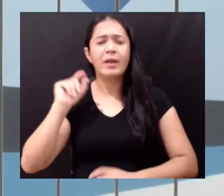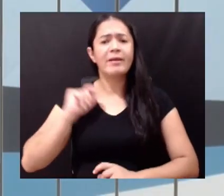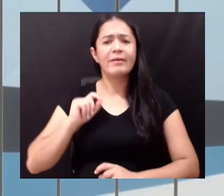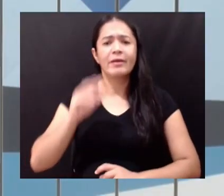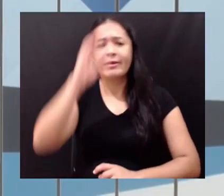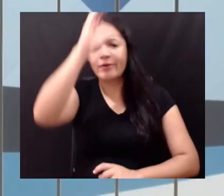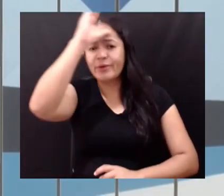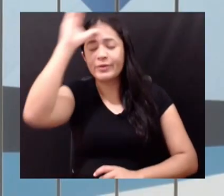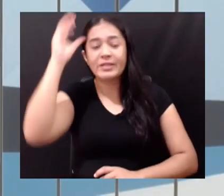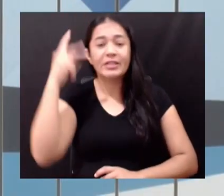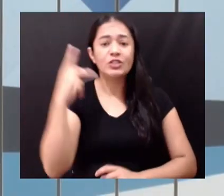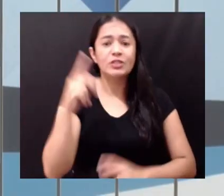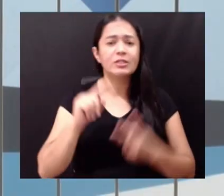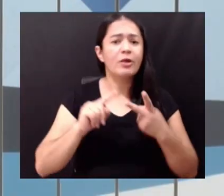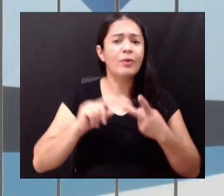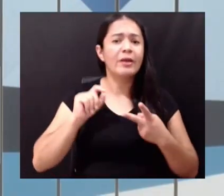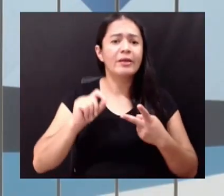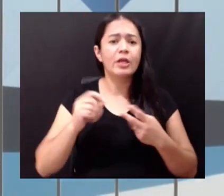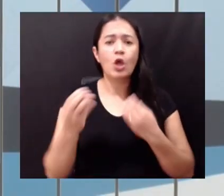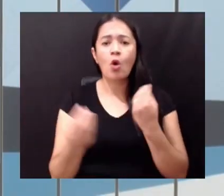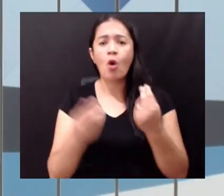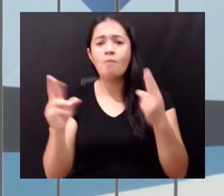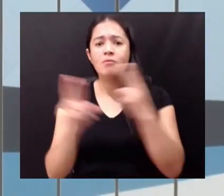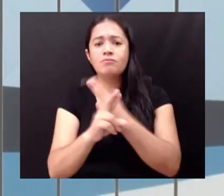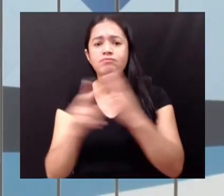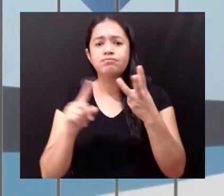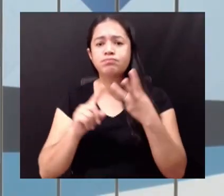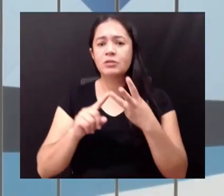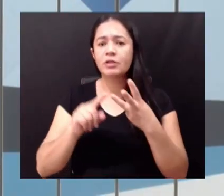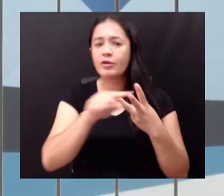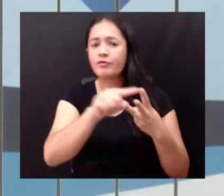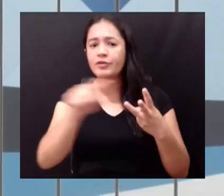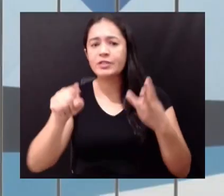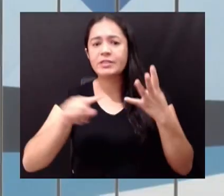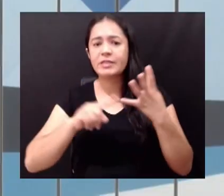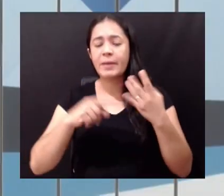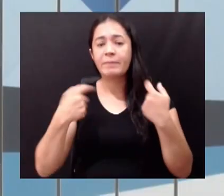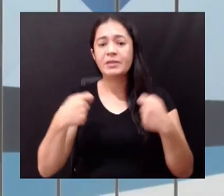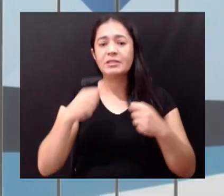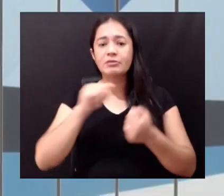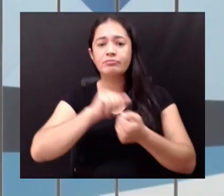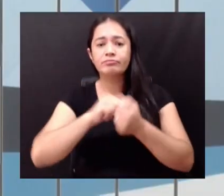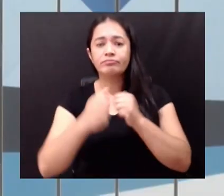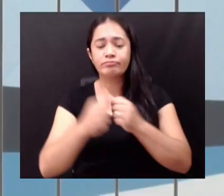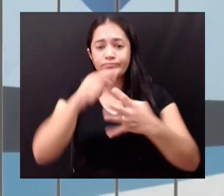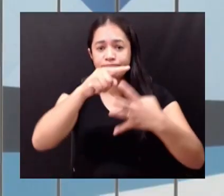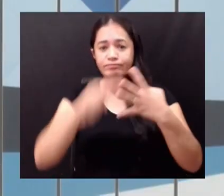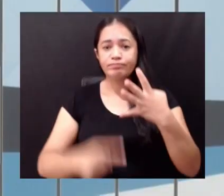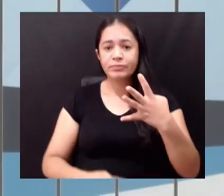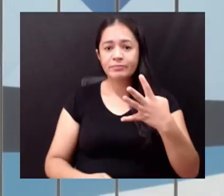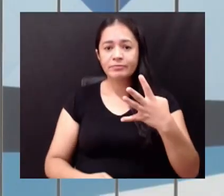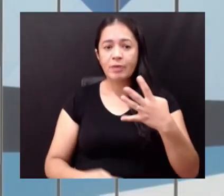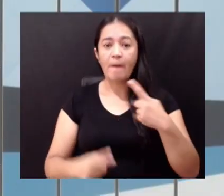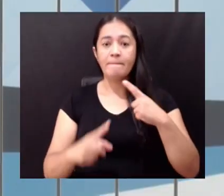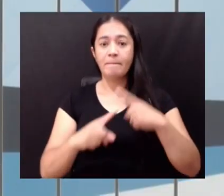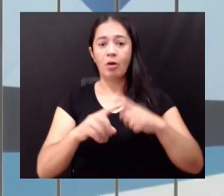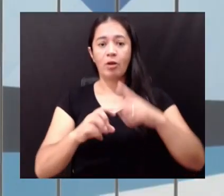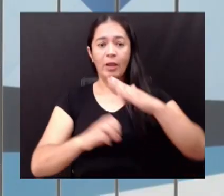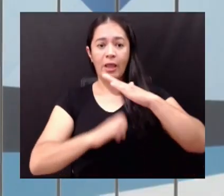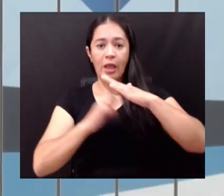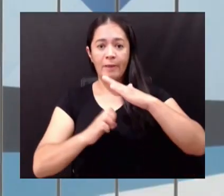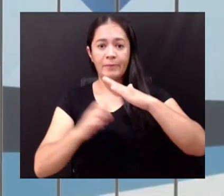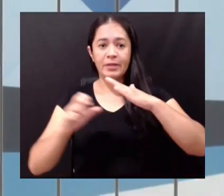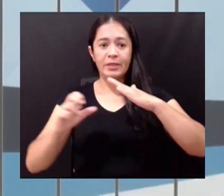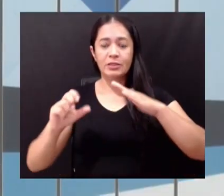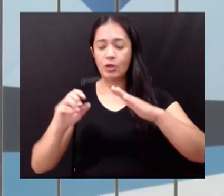essas relações e o que vocês precisam, né, adequar para que isso funcione. Então, tem empresas que essa retomada vai funcionar